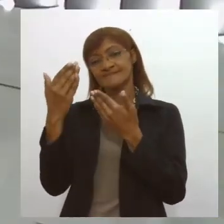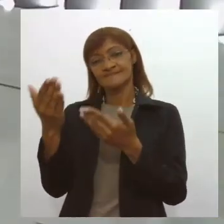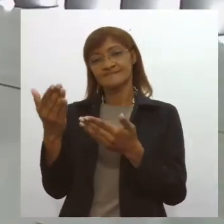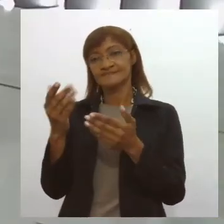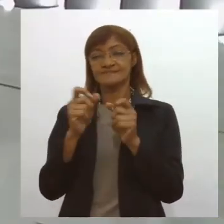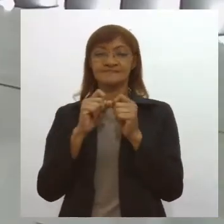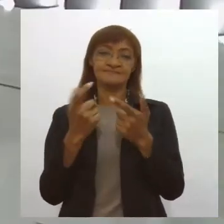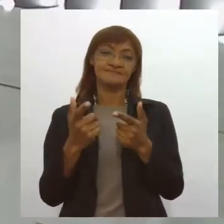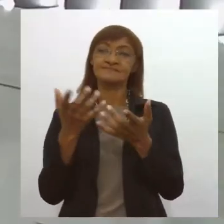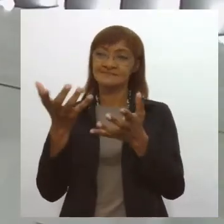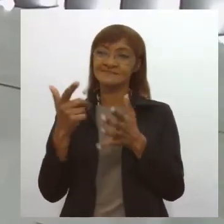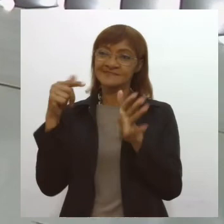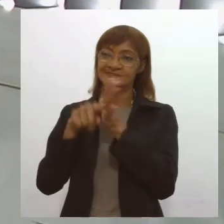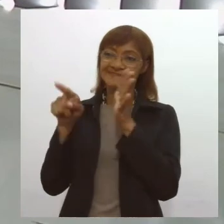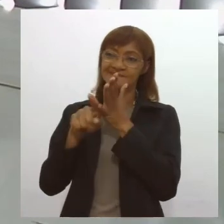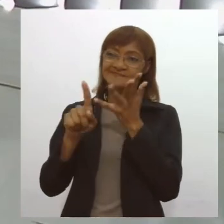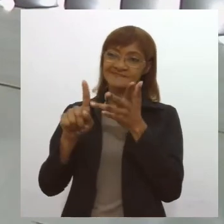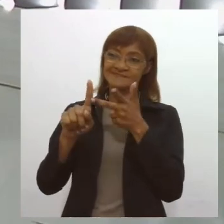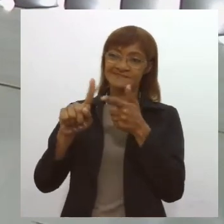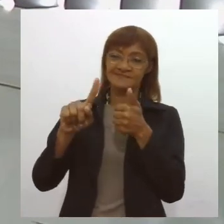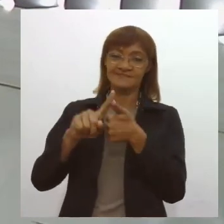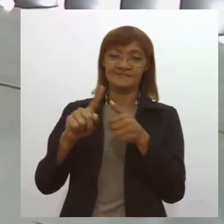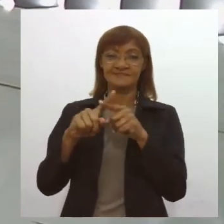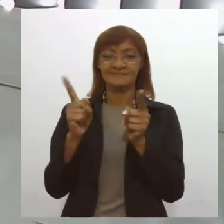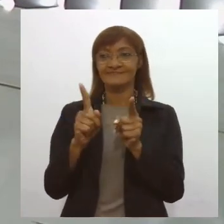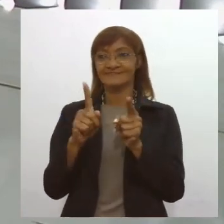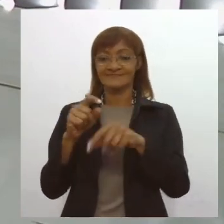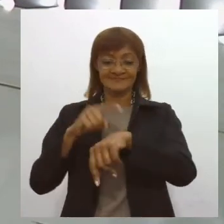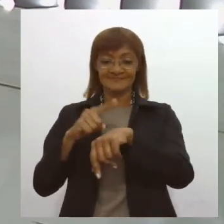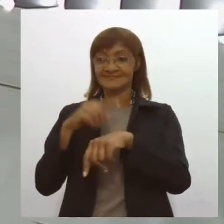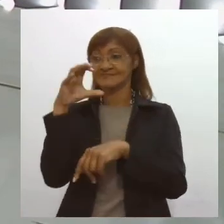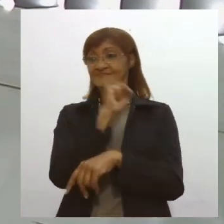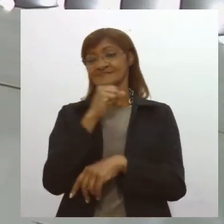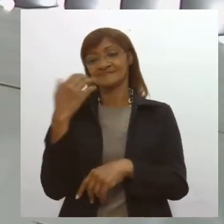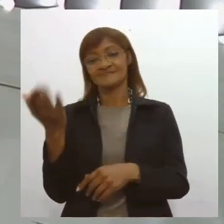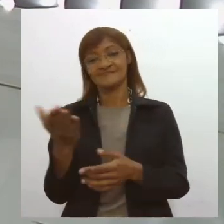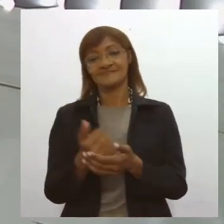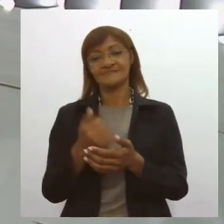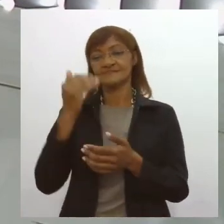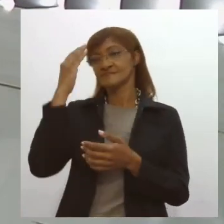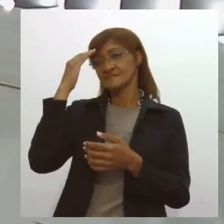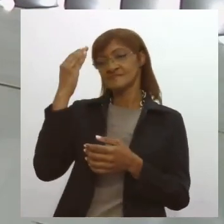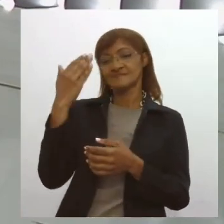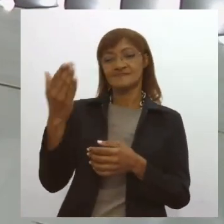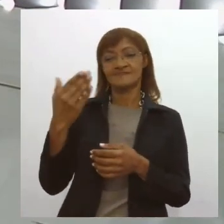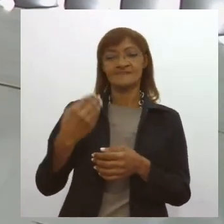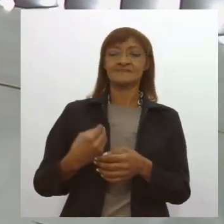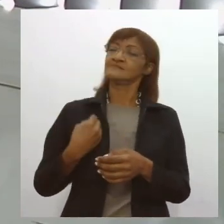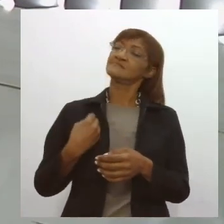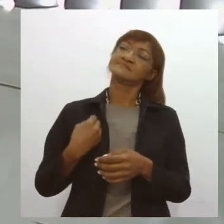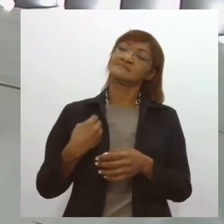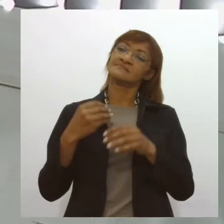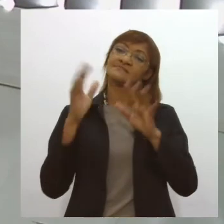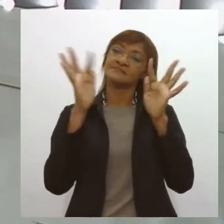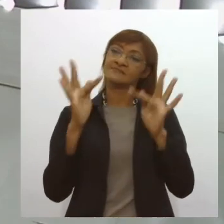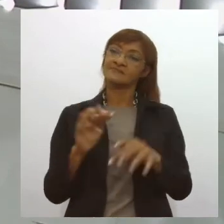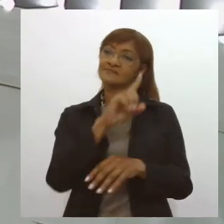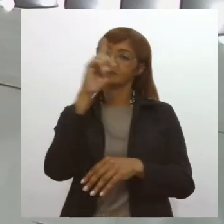fazer muito mais perguntas, mas o tempo em televisão acaba correndo muito, né? A gente agradece a sua participação e feliz dia do